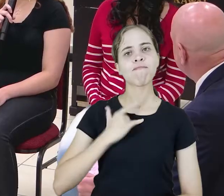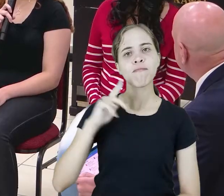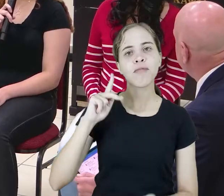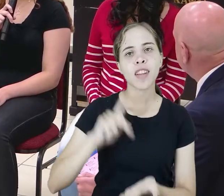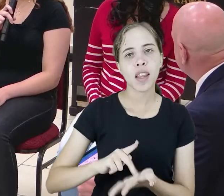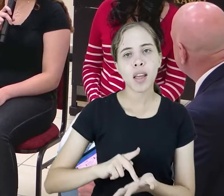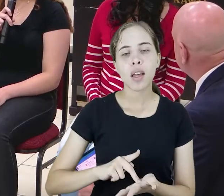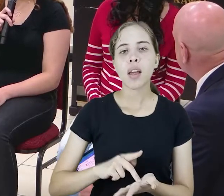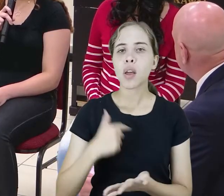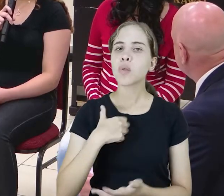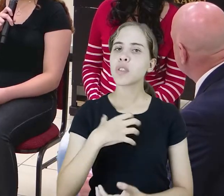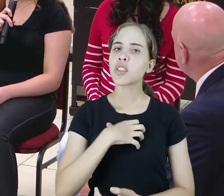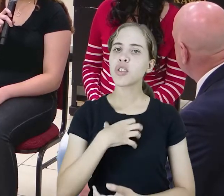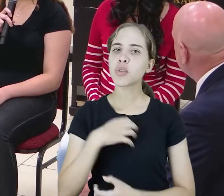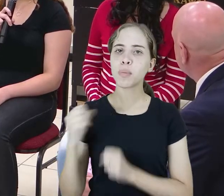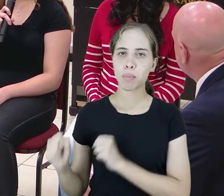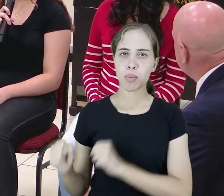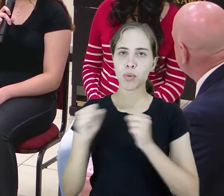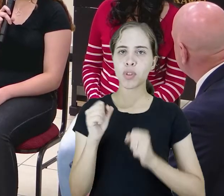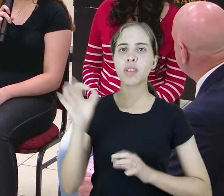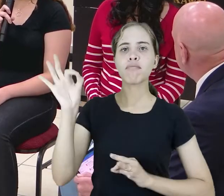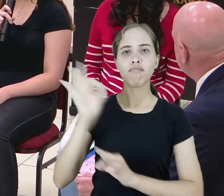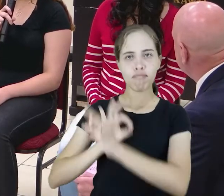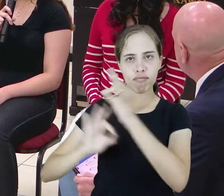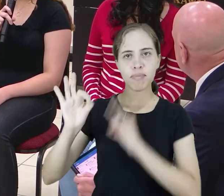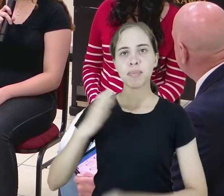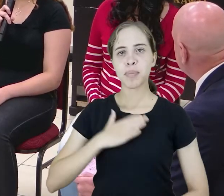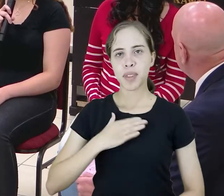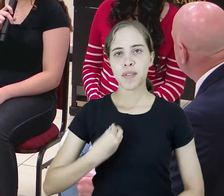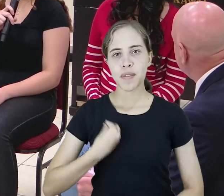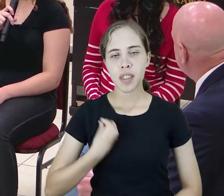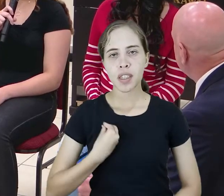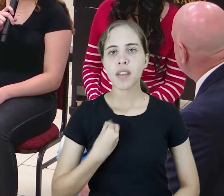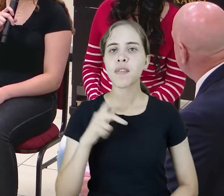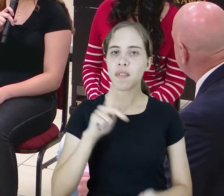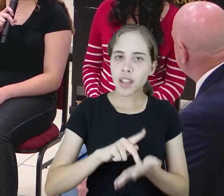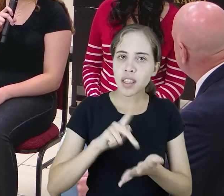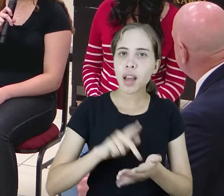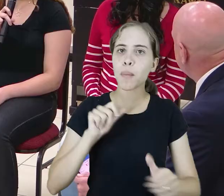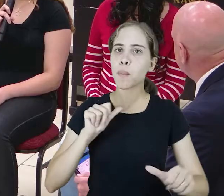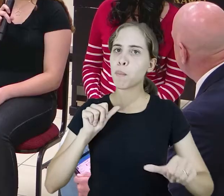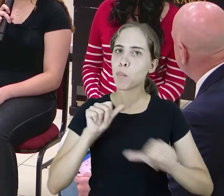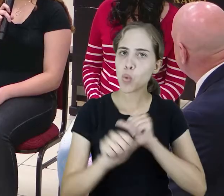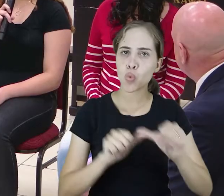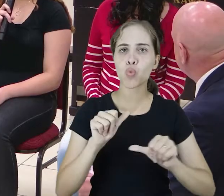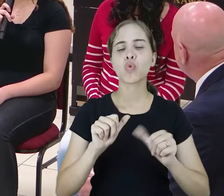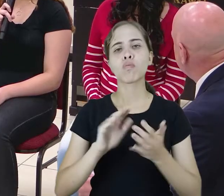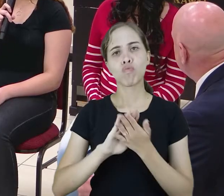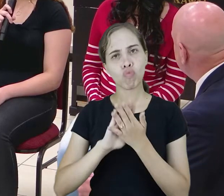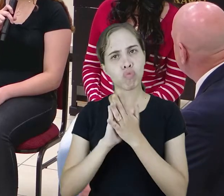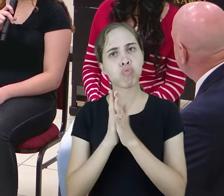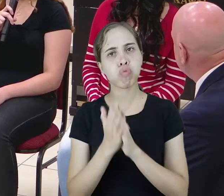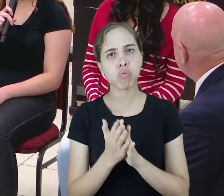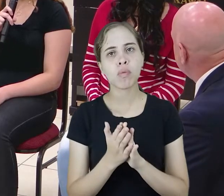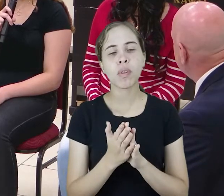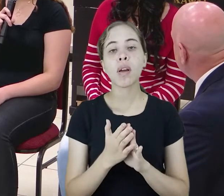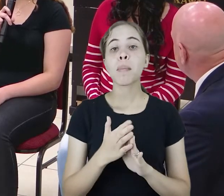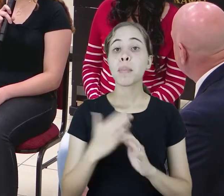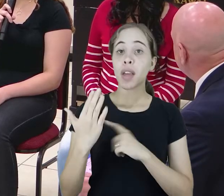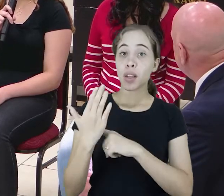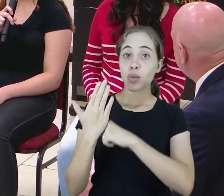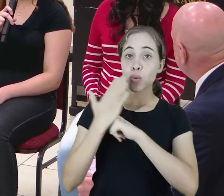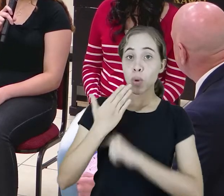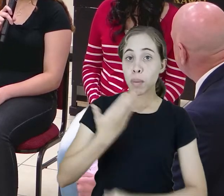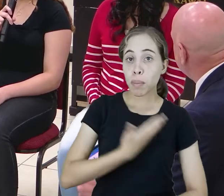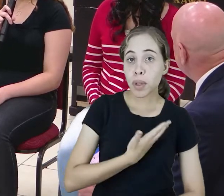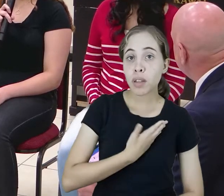Realmente senti o poder expiatório dele na minha vida. Foi realmente transformador mesmo. O seminário me ajudou a fazer amigos, a entender mais